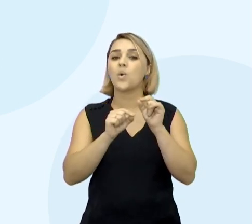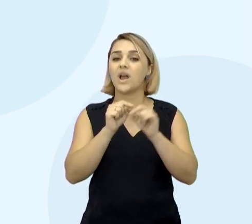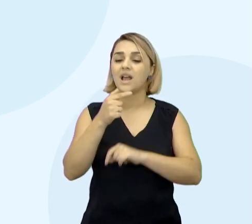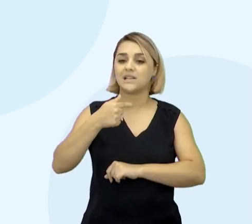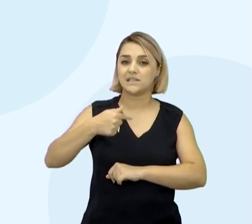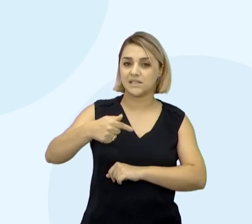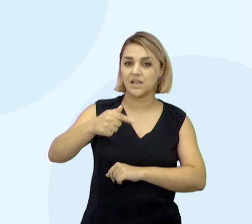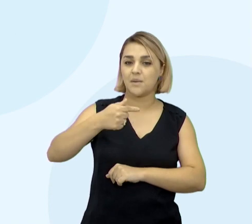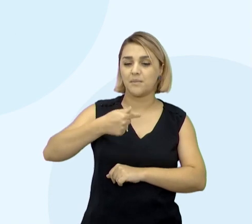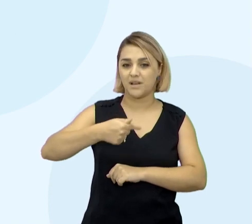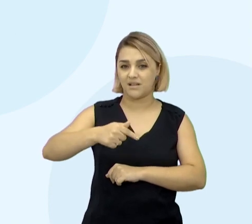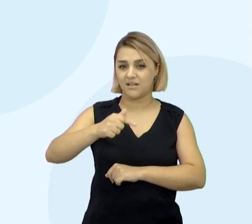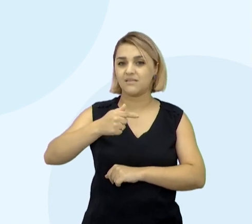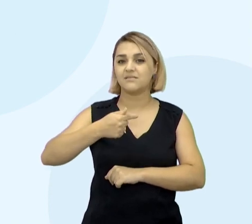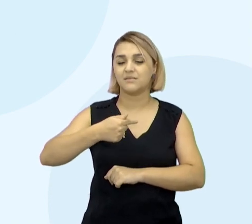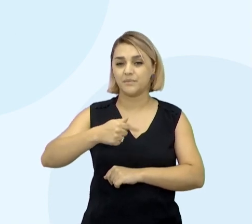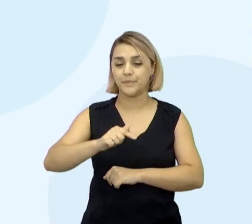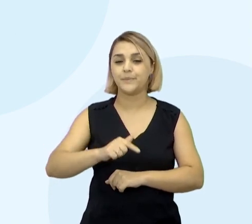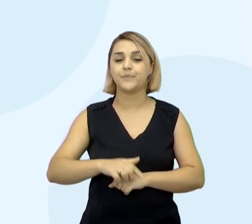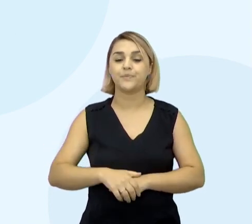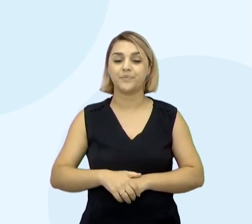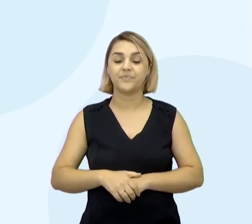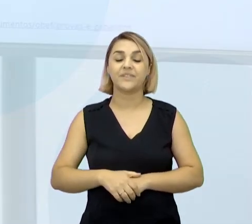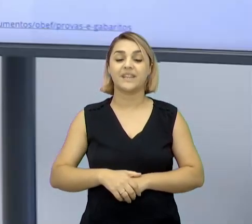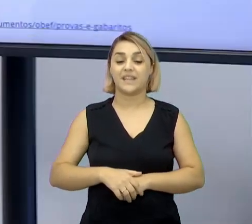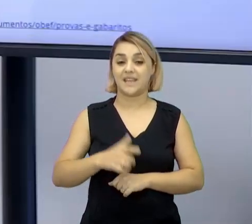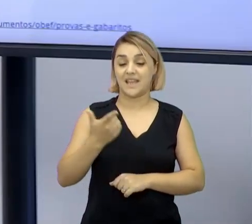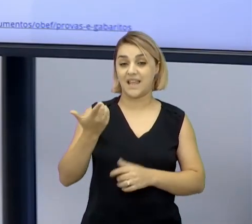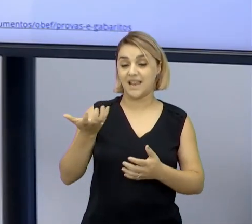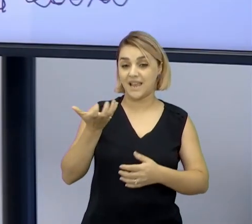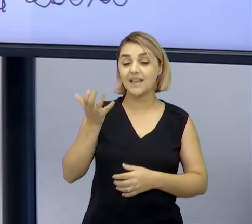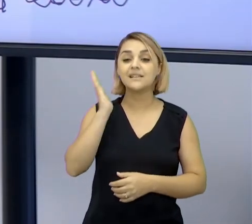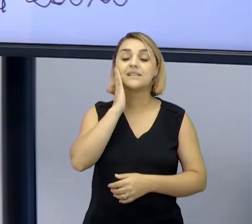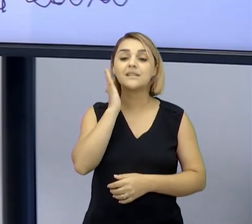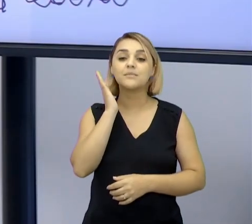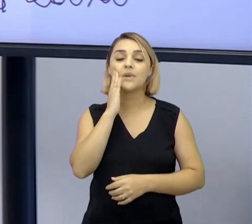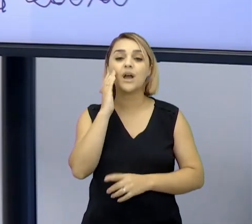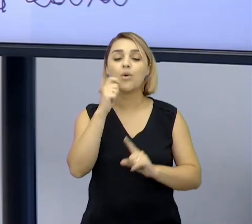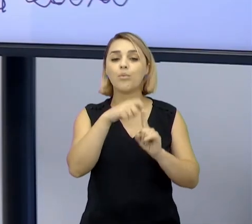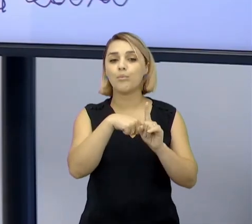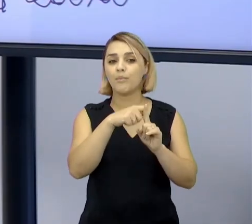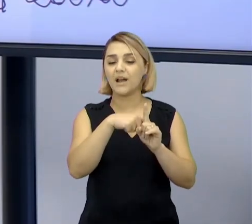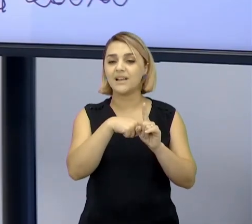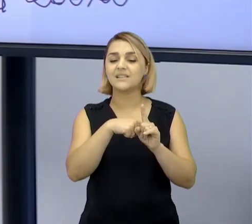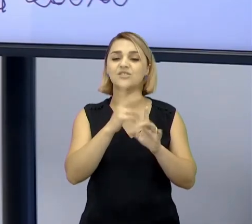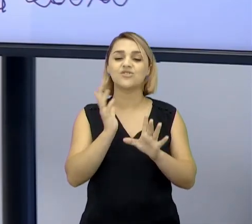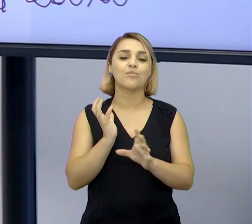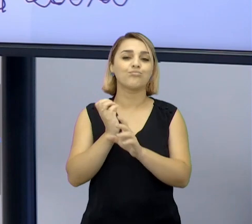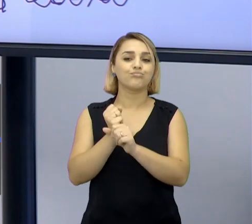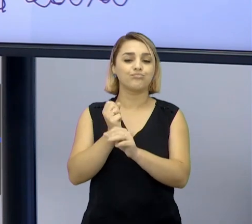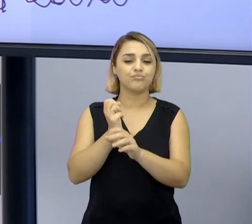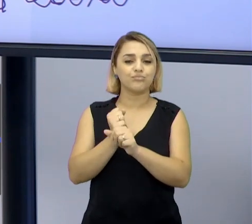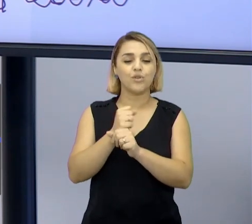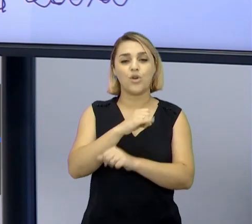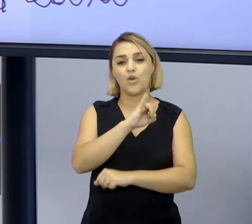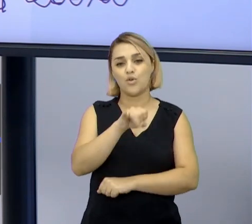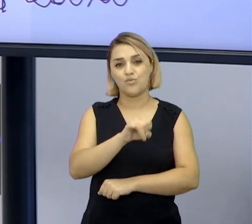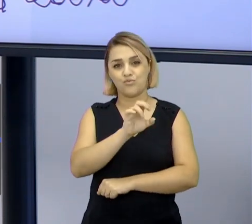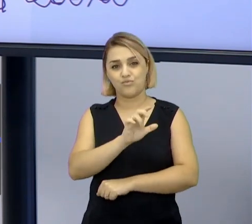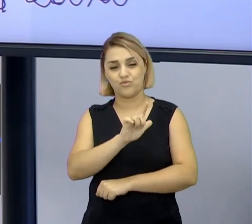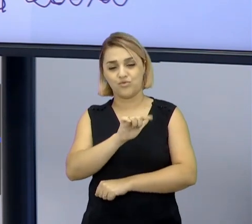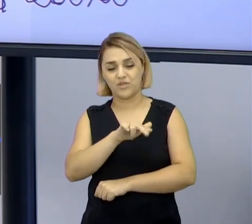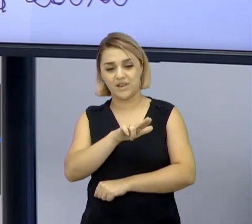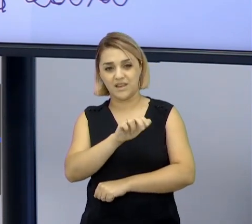A informação é na semana e ele quer saber no mês. Aí nós fizemos a conta, a Juliana gasta exatamente